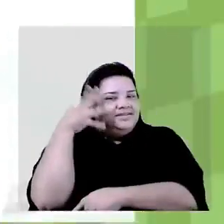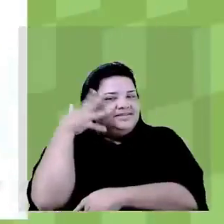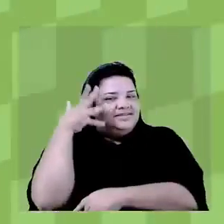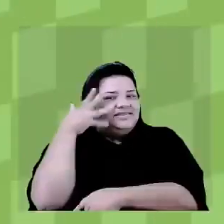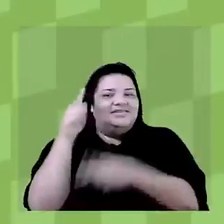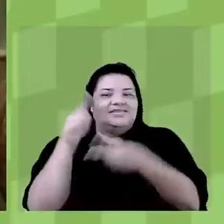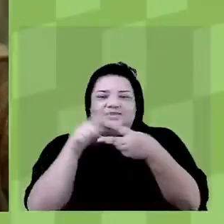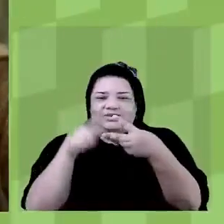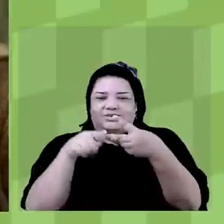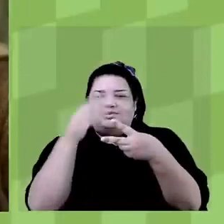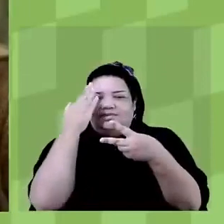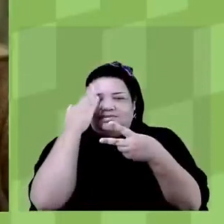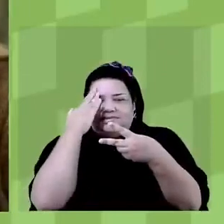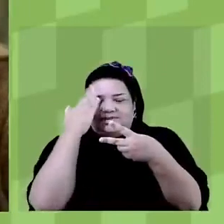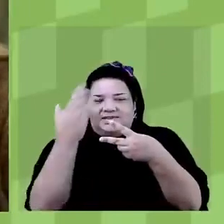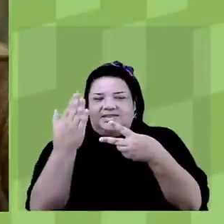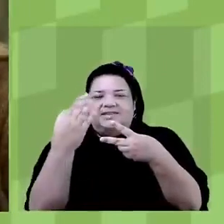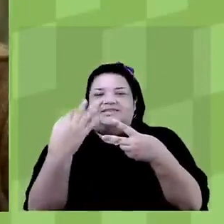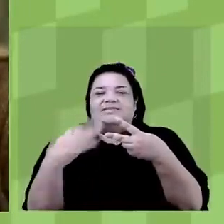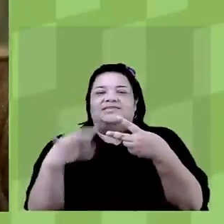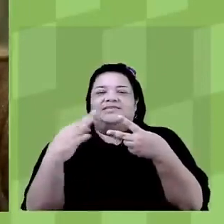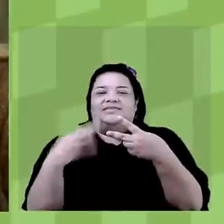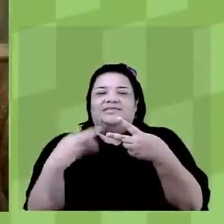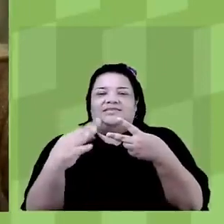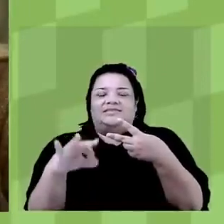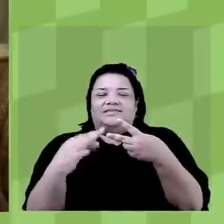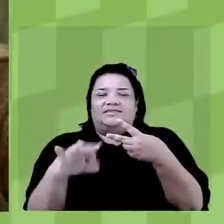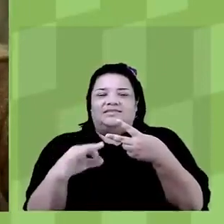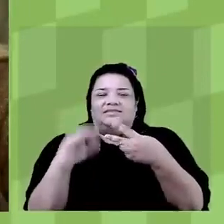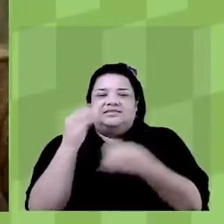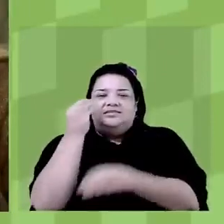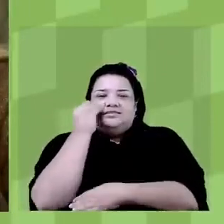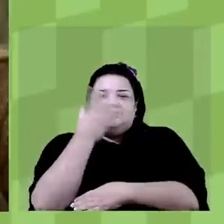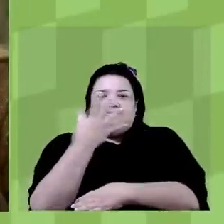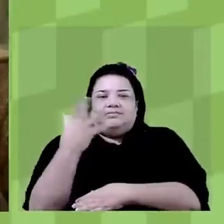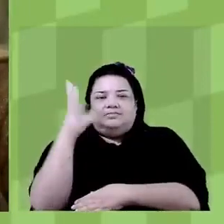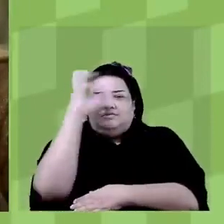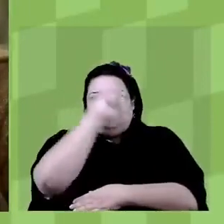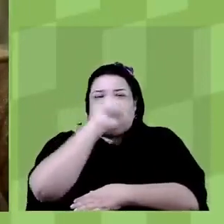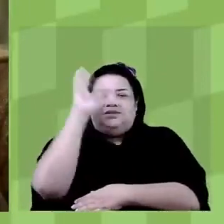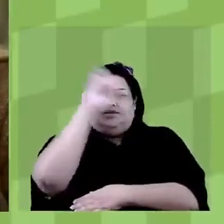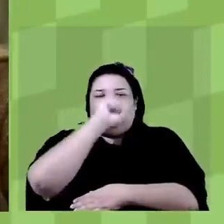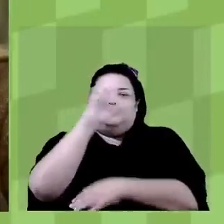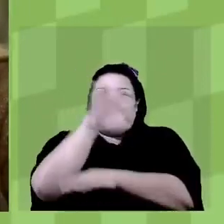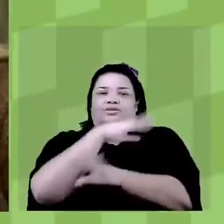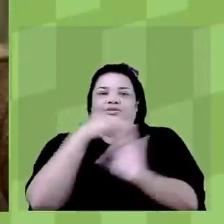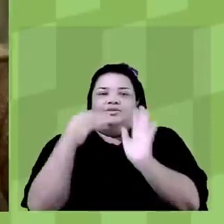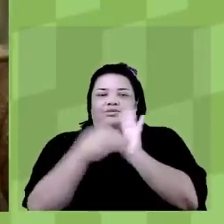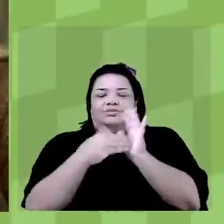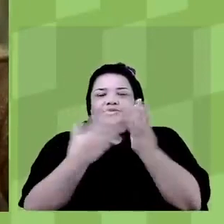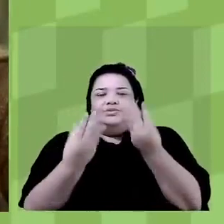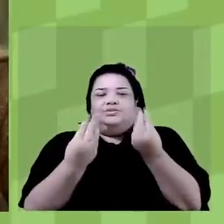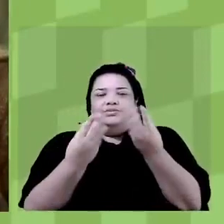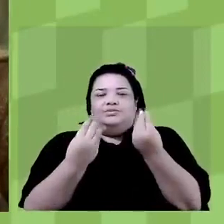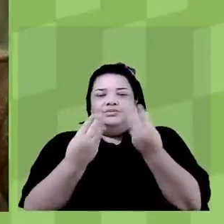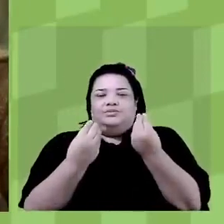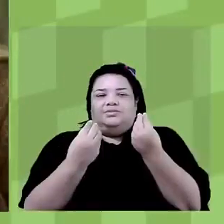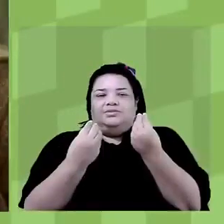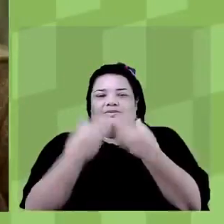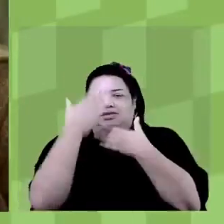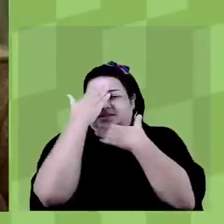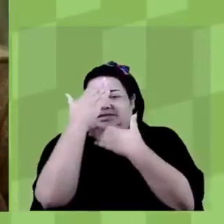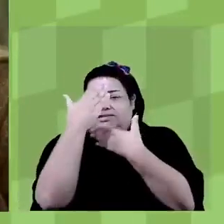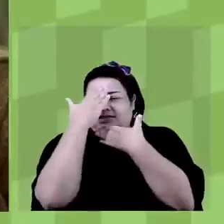eleitoral Bela Vista. Com certeza de que o aprendizado de todo mundo foi imenso. Gostaria de agradecer também